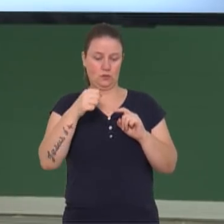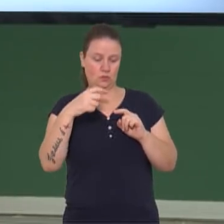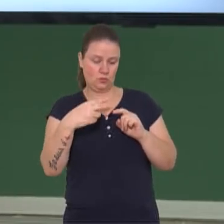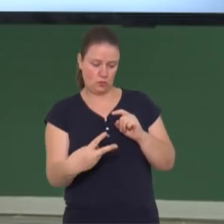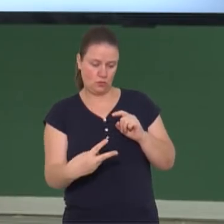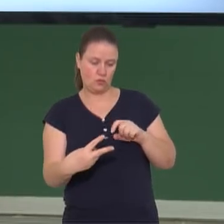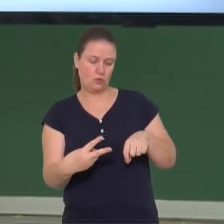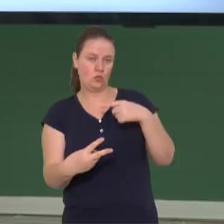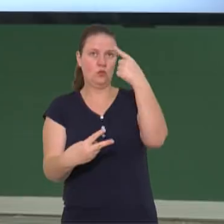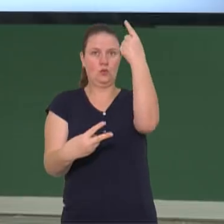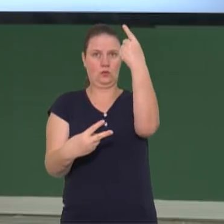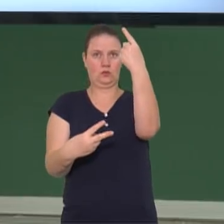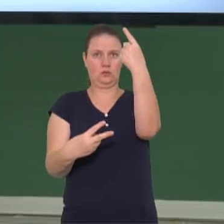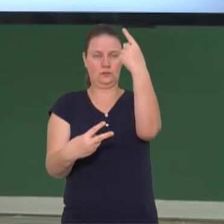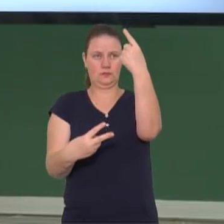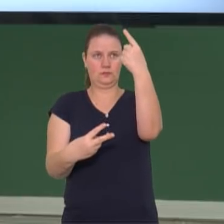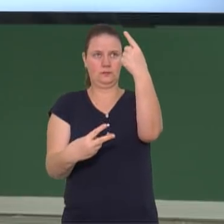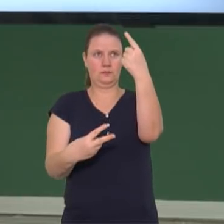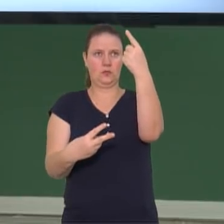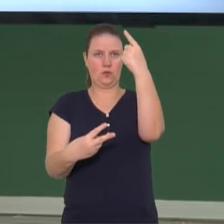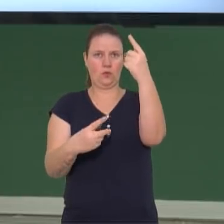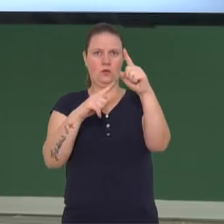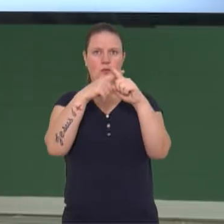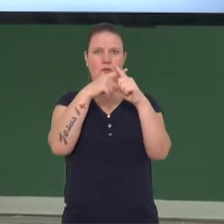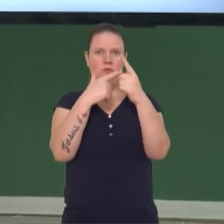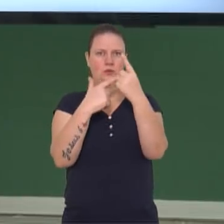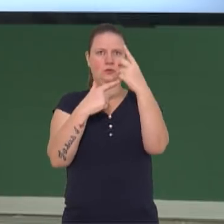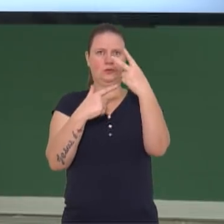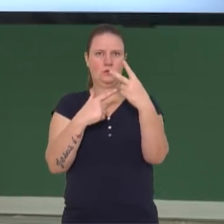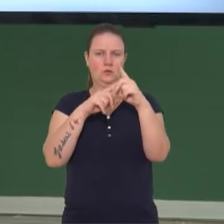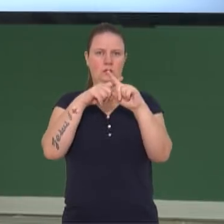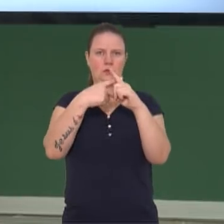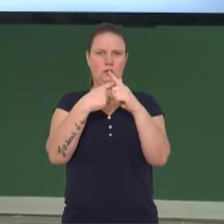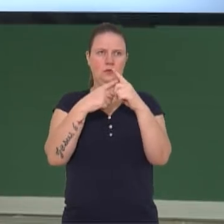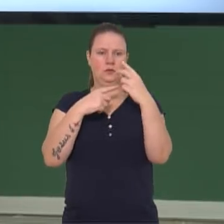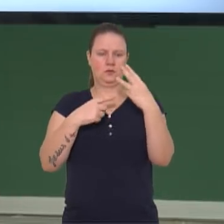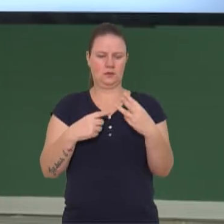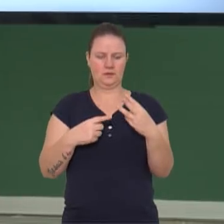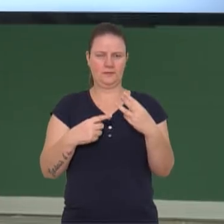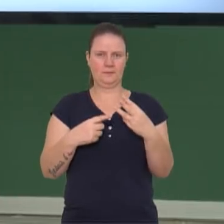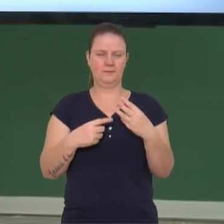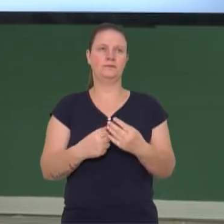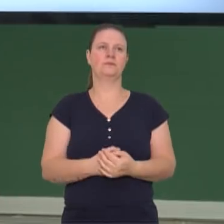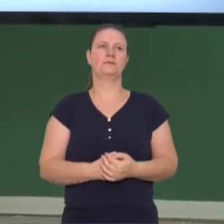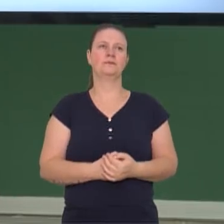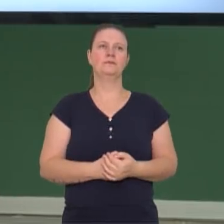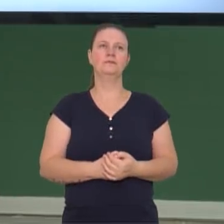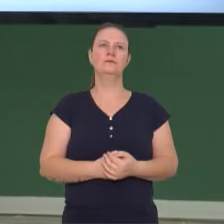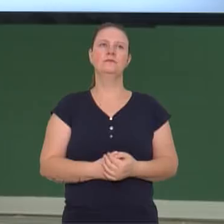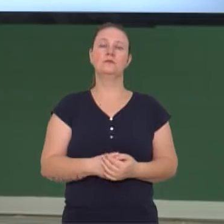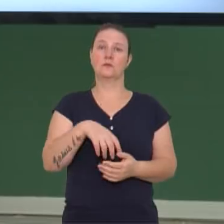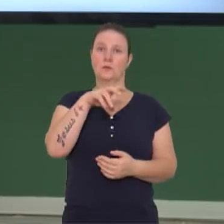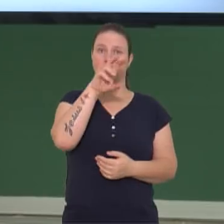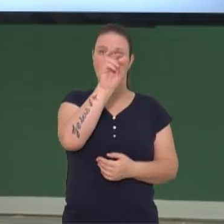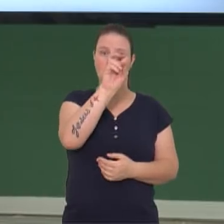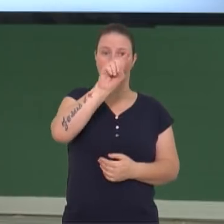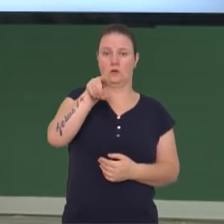1. 1 mais 1, 2, com mais 1, 3. 5,1 menos 3,2,